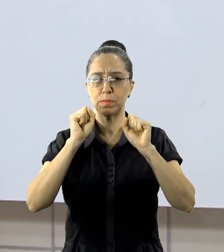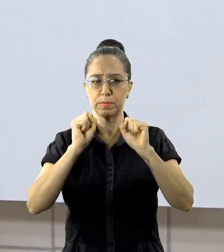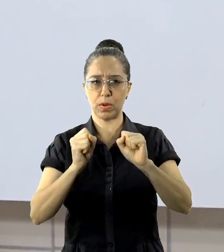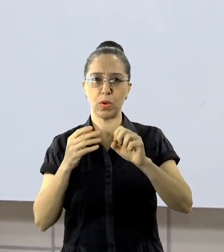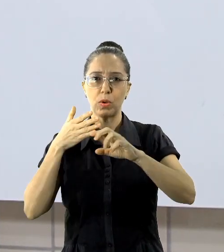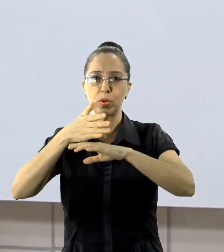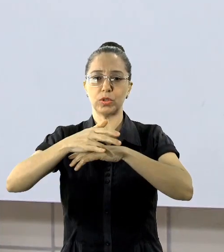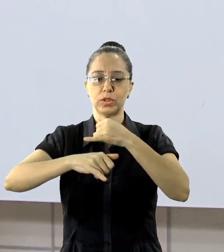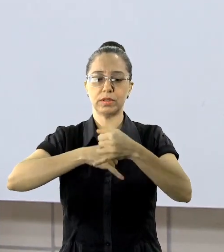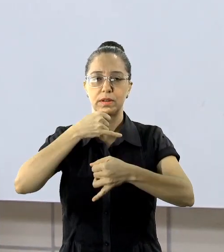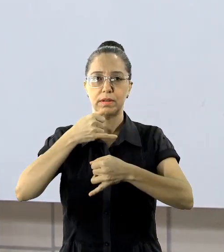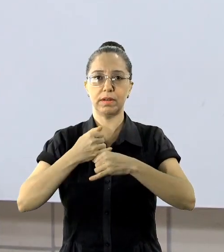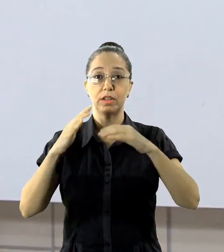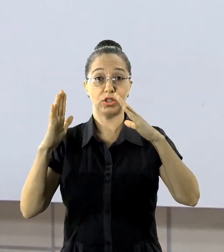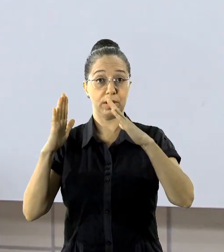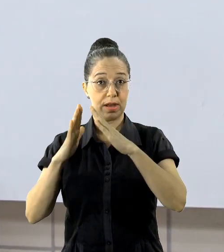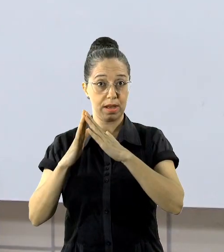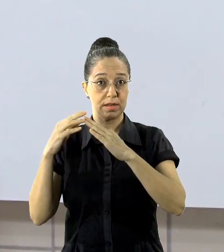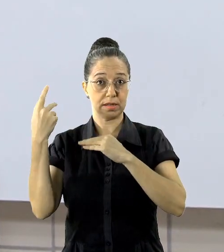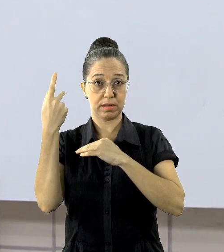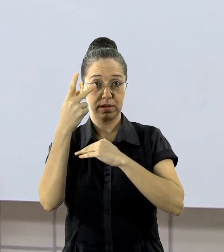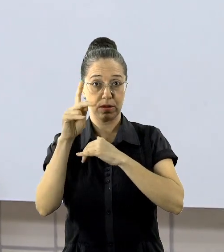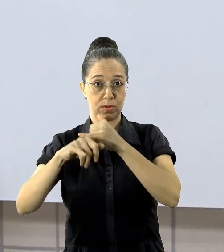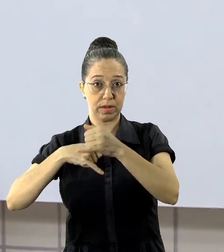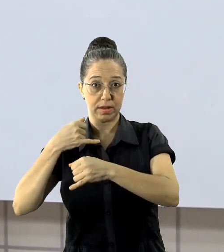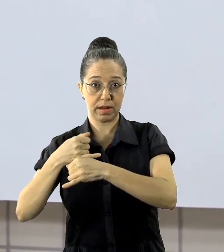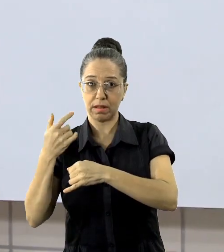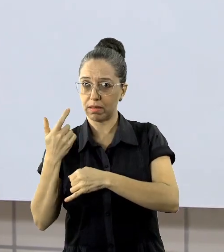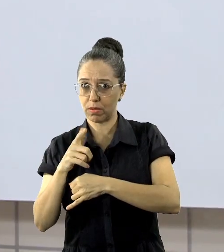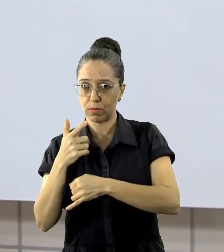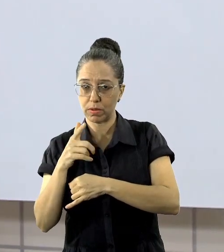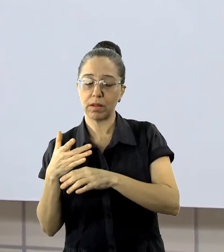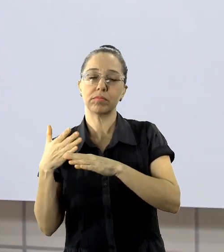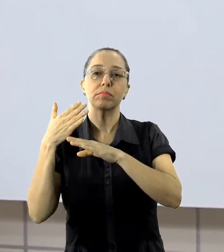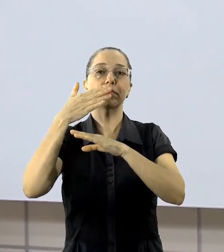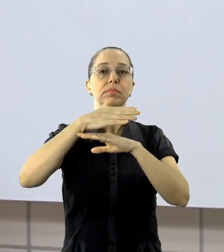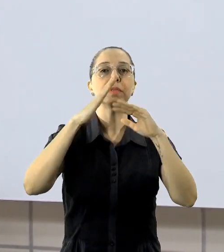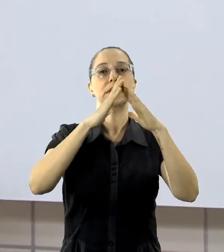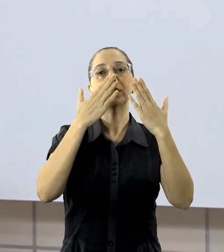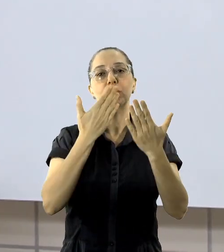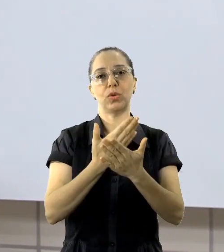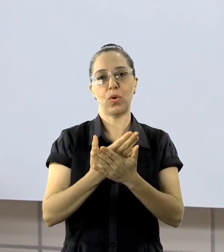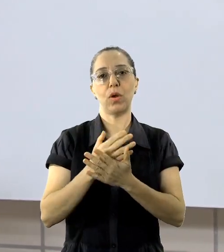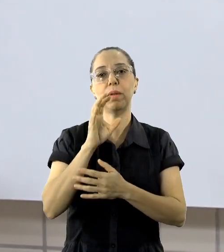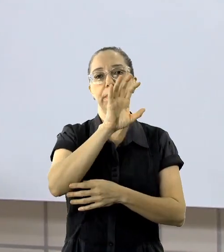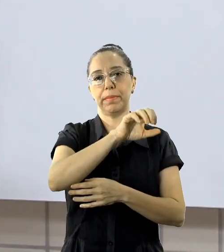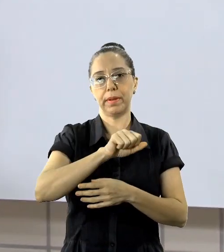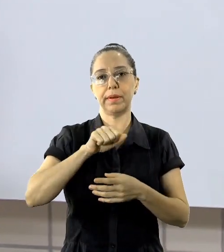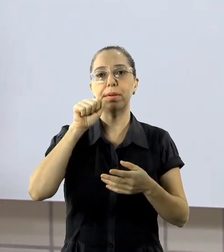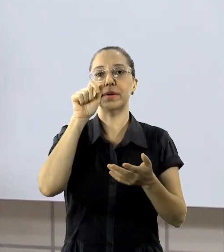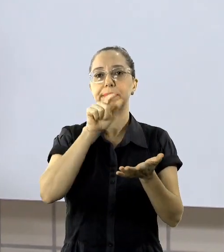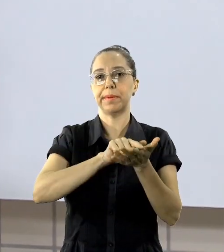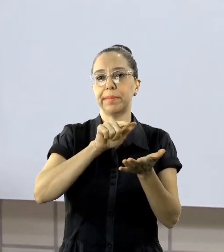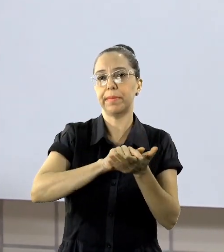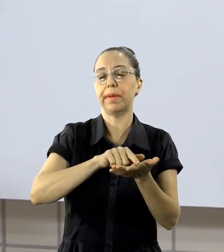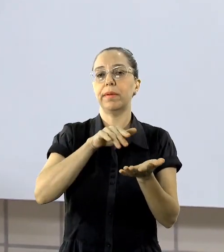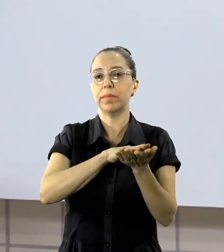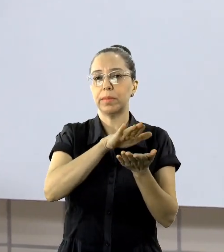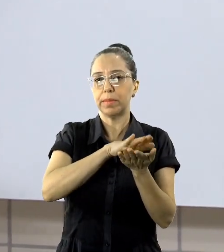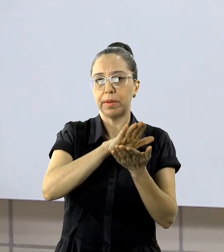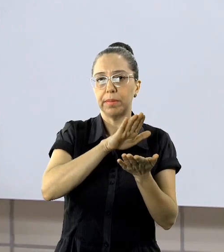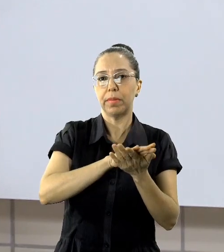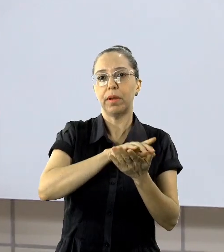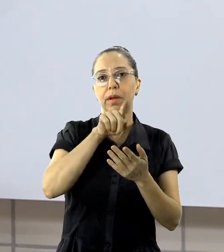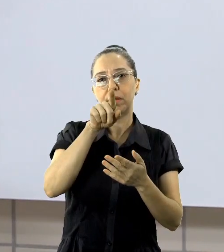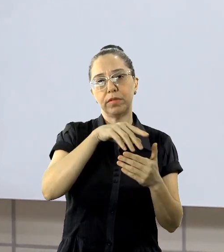casa e se você não tiver acesso à internet, você pode estar indo até a escola e buscando esse material impresso para que você possa